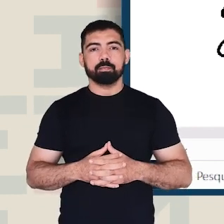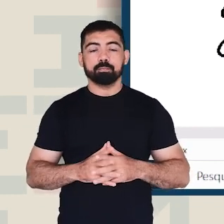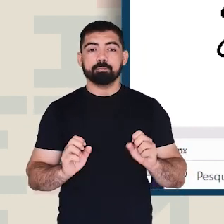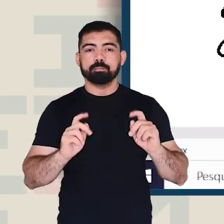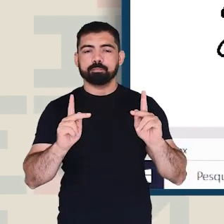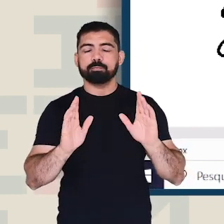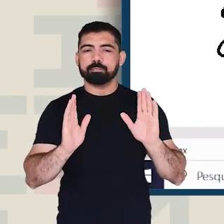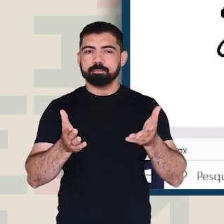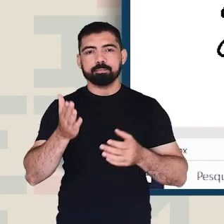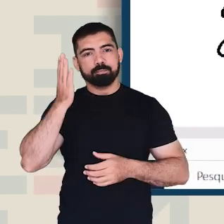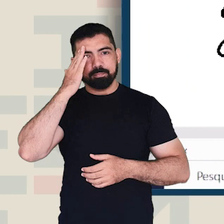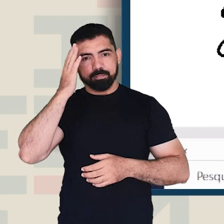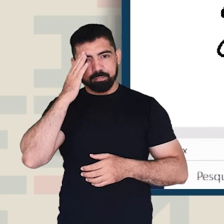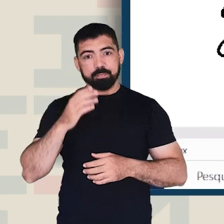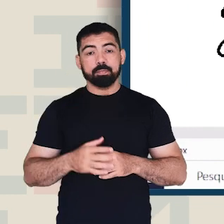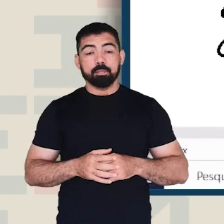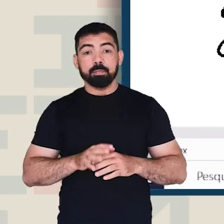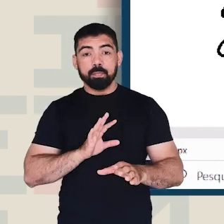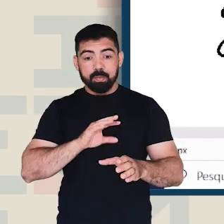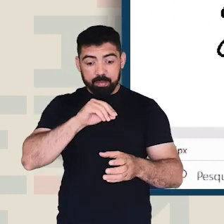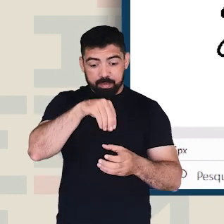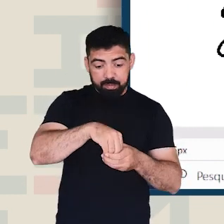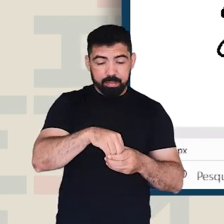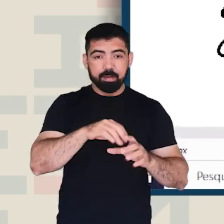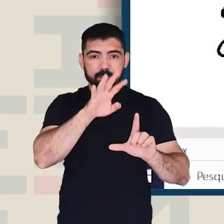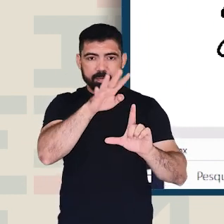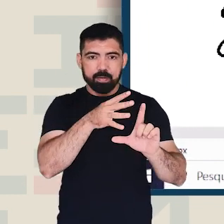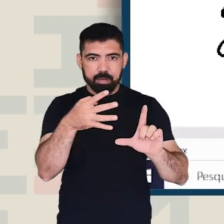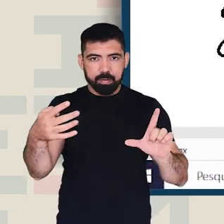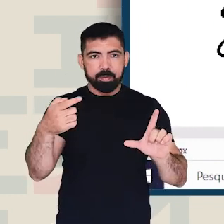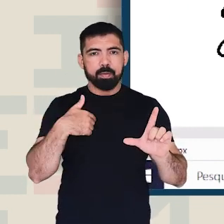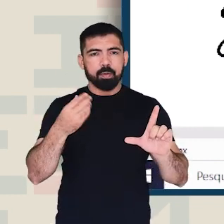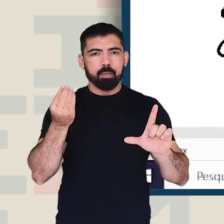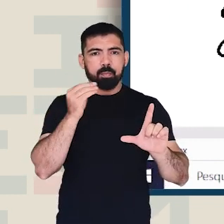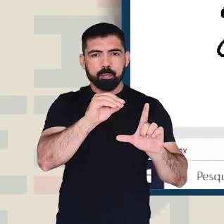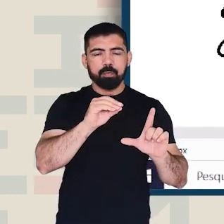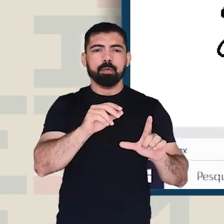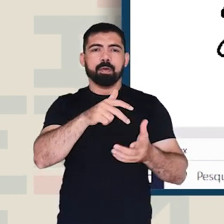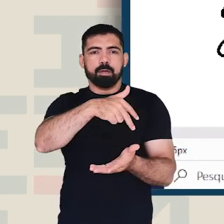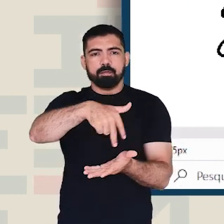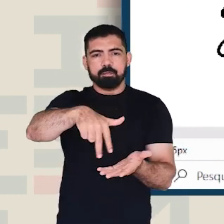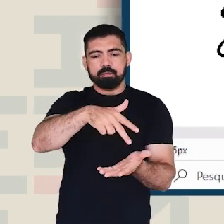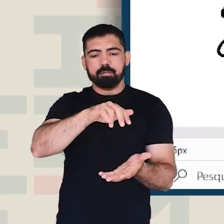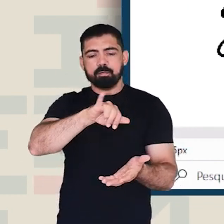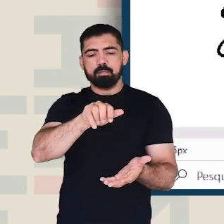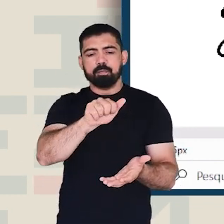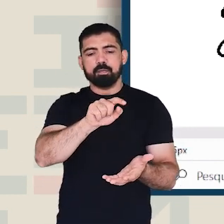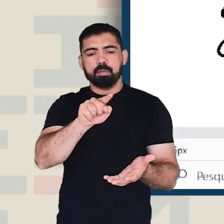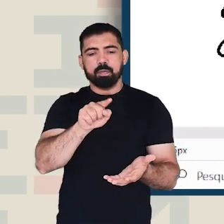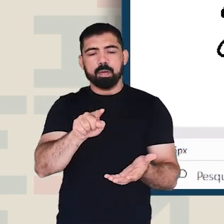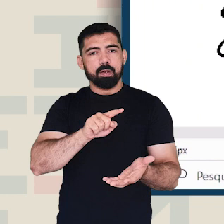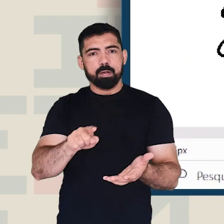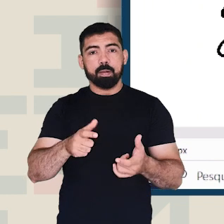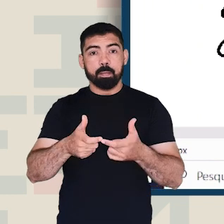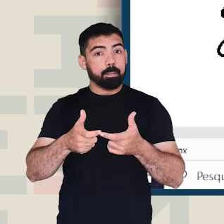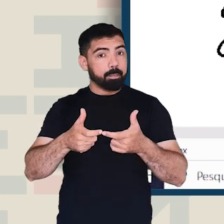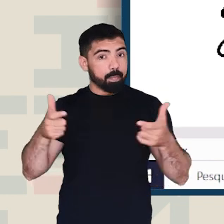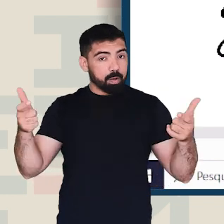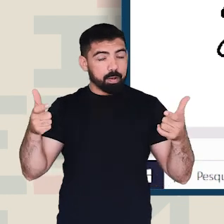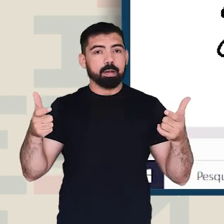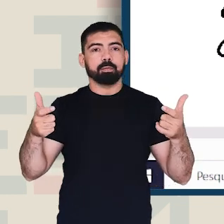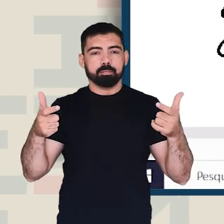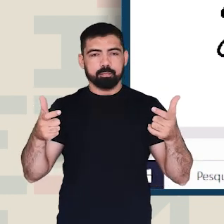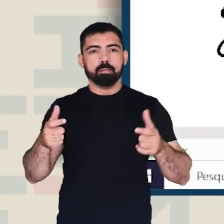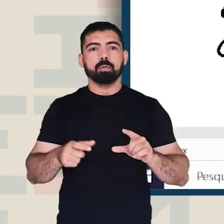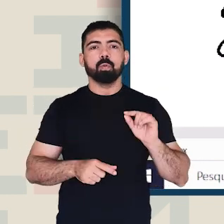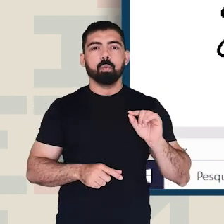mas enfim, para comportar a tabela aí, eu coloquei a valsa jazz. A grande maioria das músicas que a gente